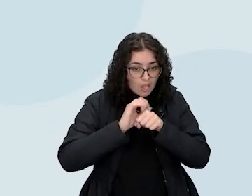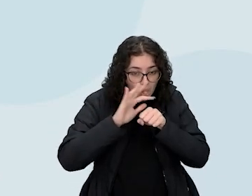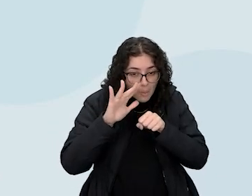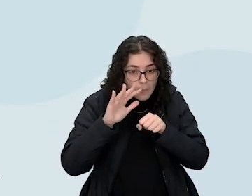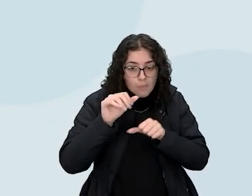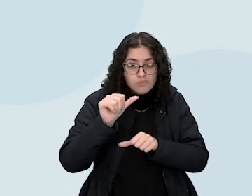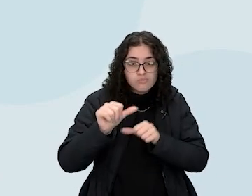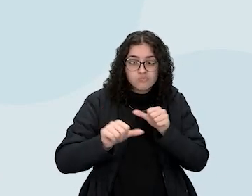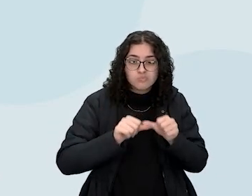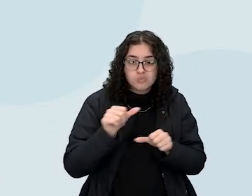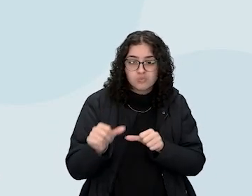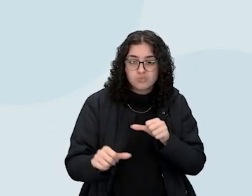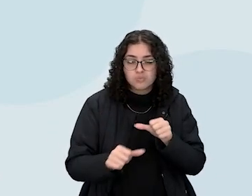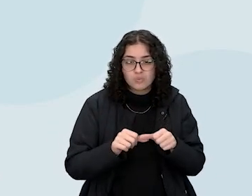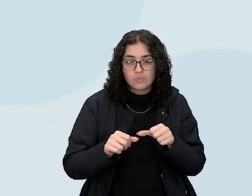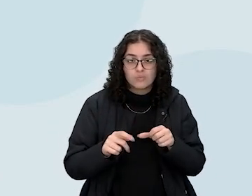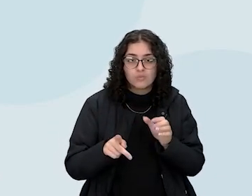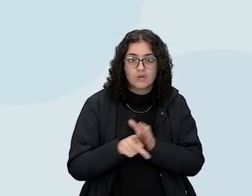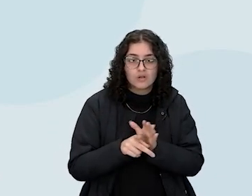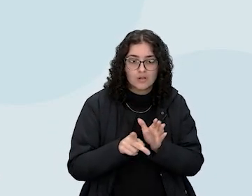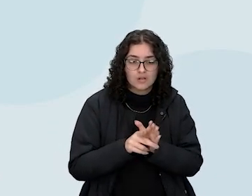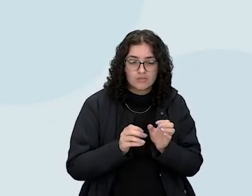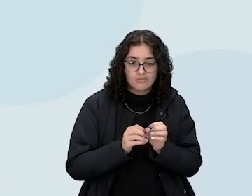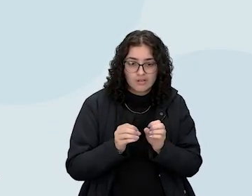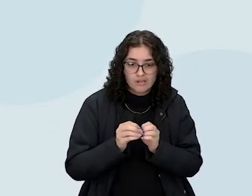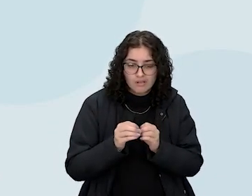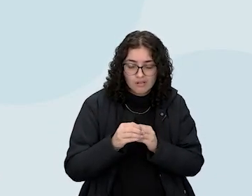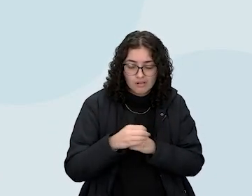as membranas das células das